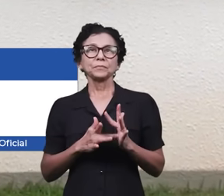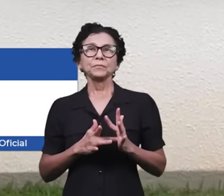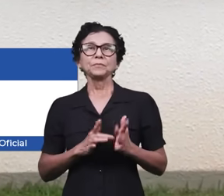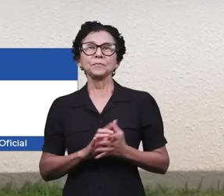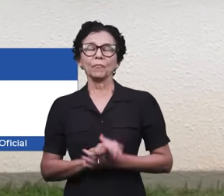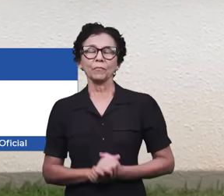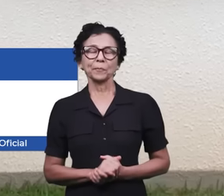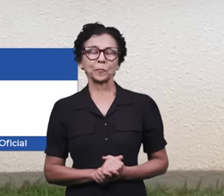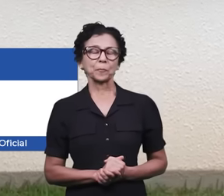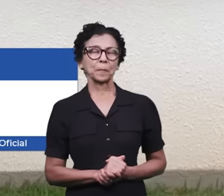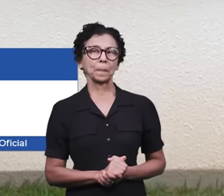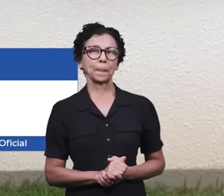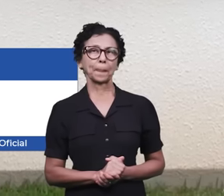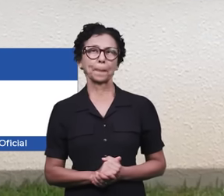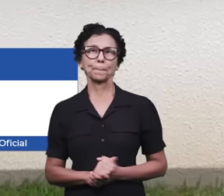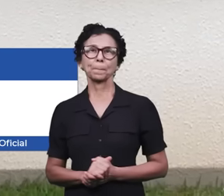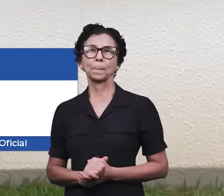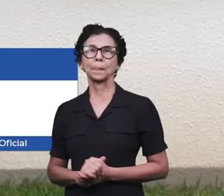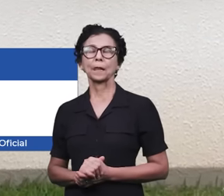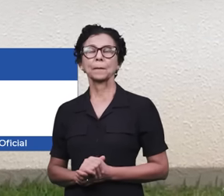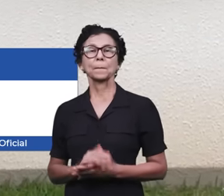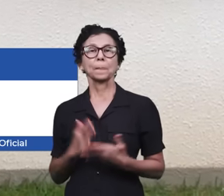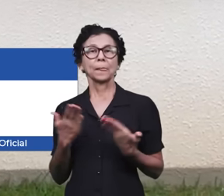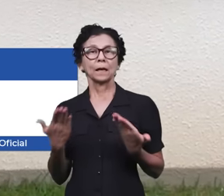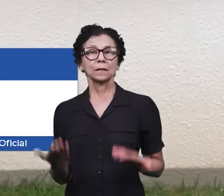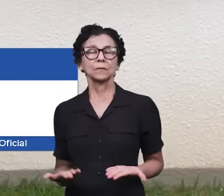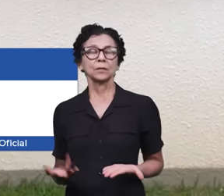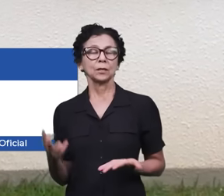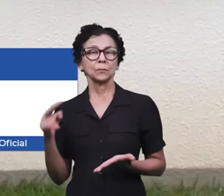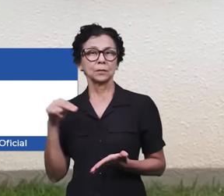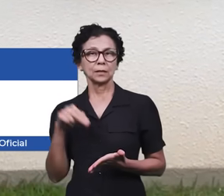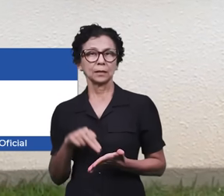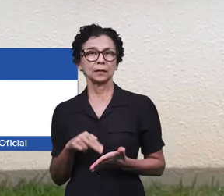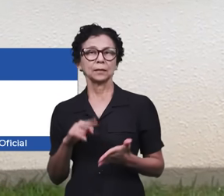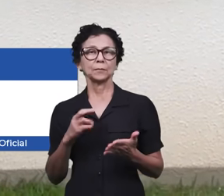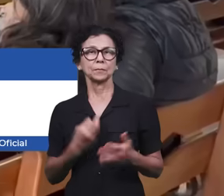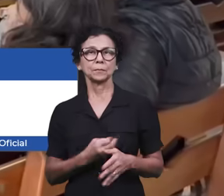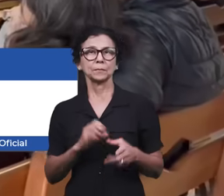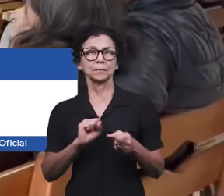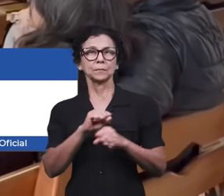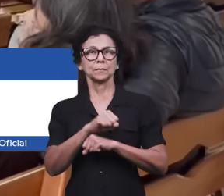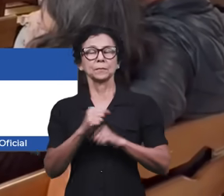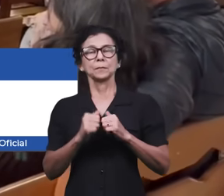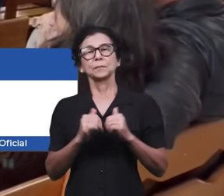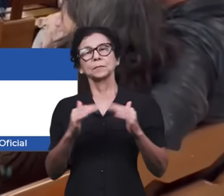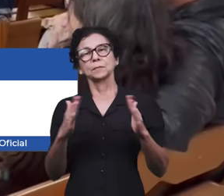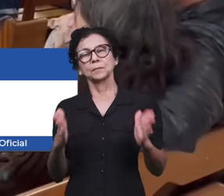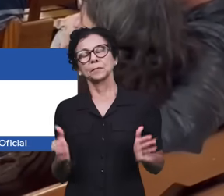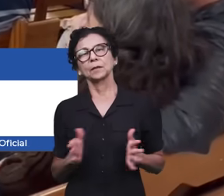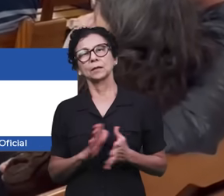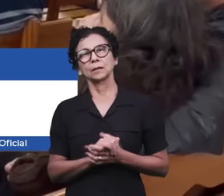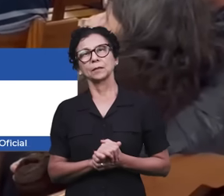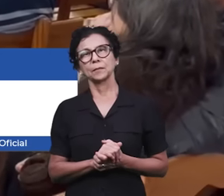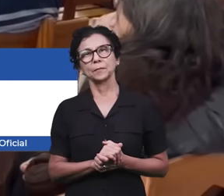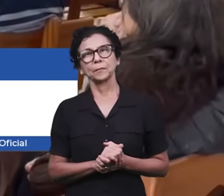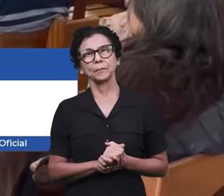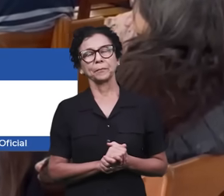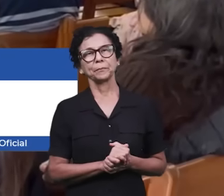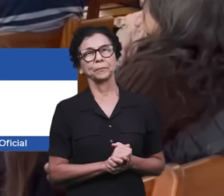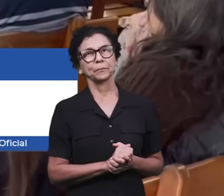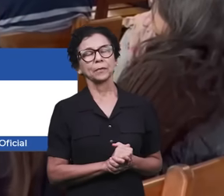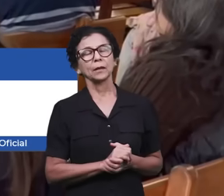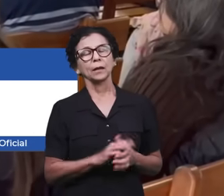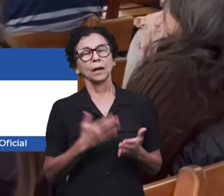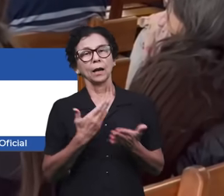na ICM FAP 1 em Chapecó, participando do seminário para principiantes. Já durante as primeiras aulas sobre o batismo